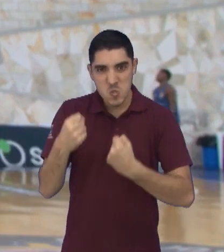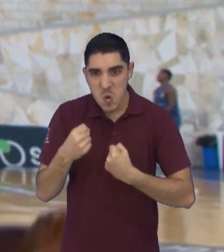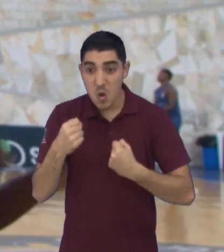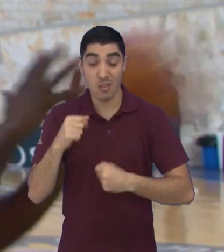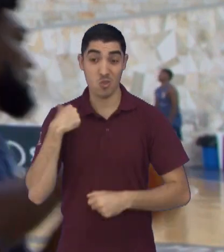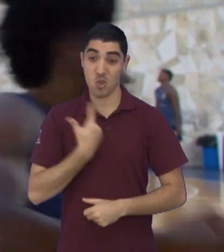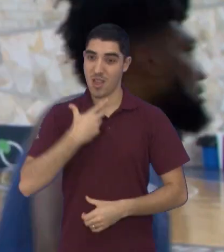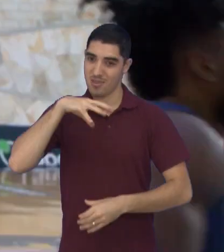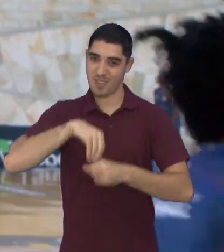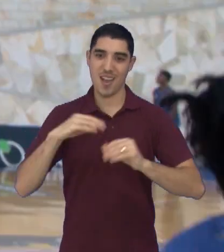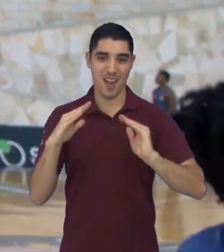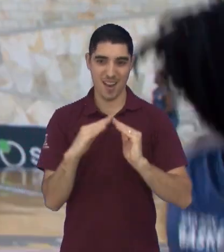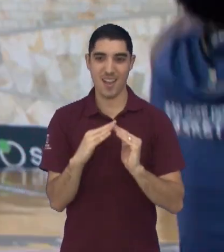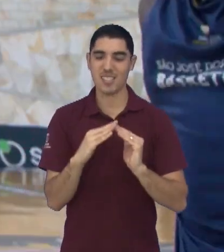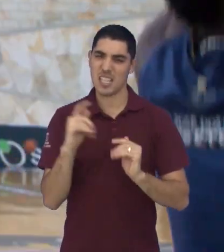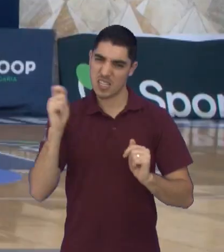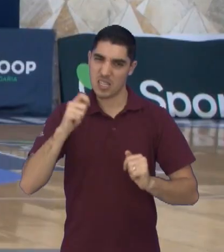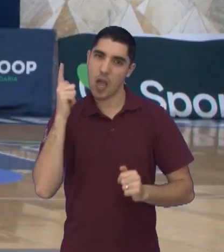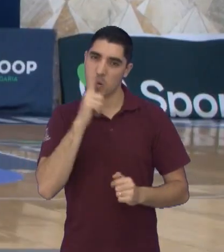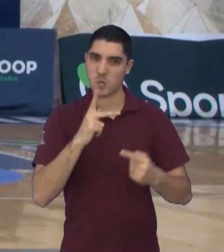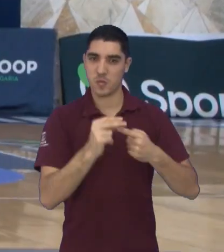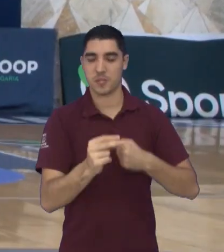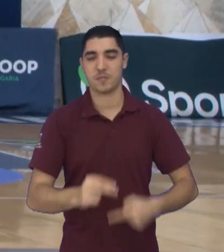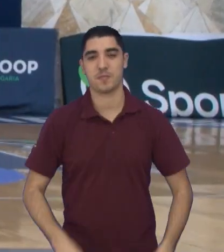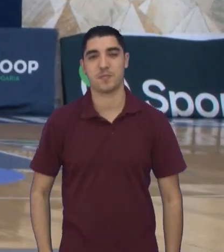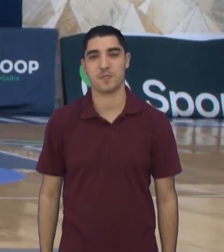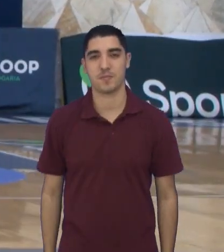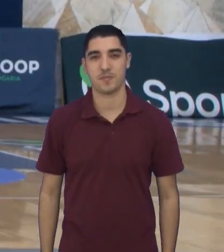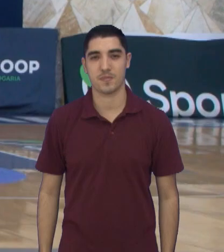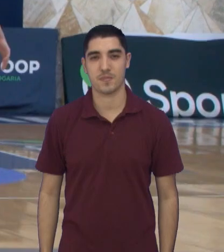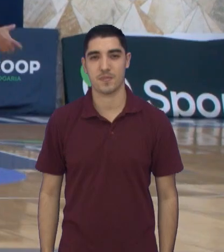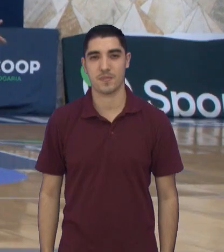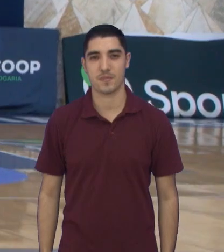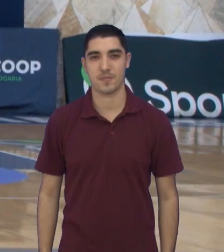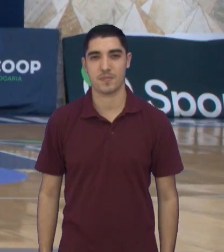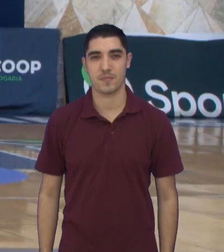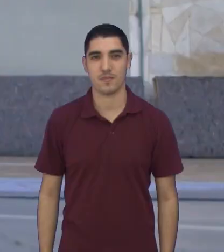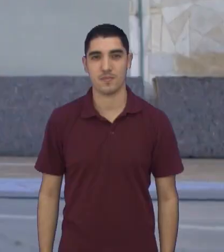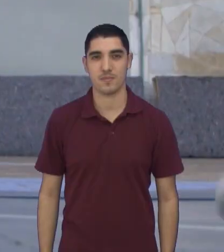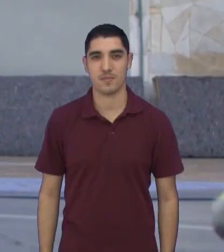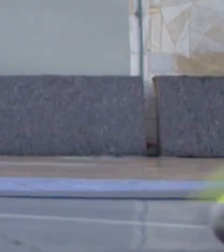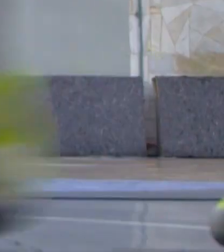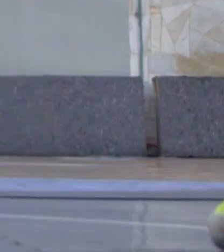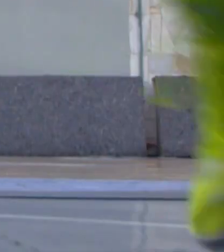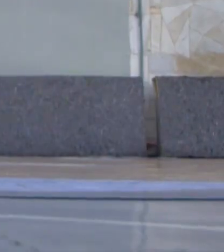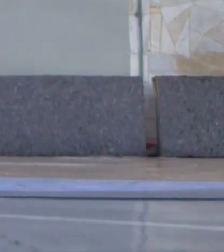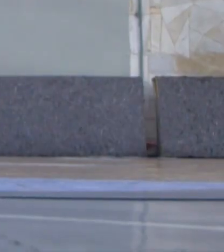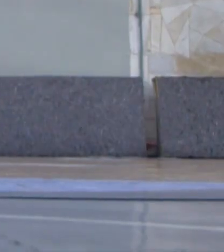casa. Eu acho que fica mais fácil para a gente sair com a vitória.